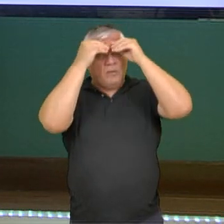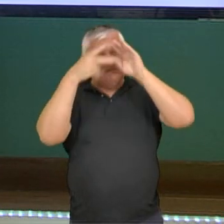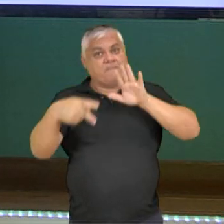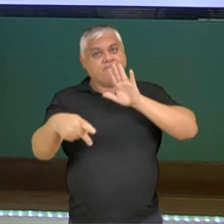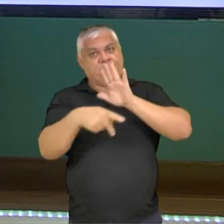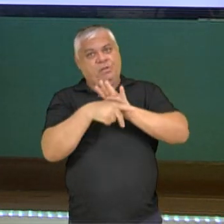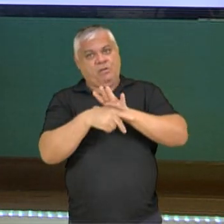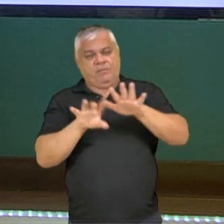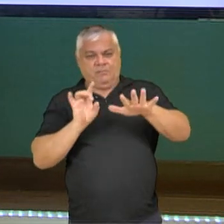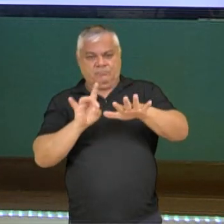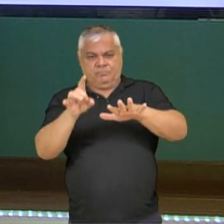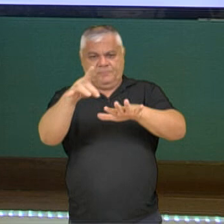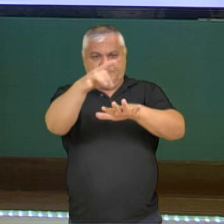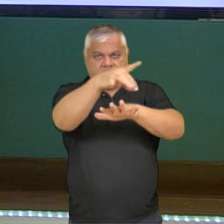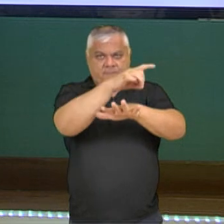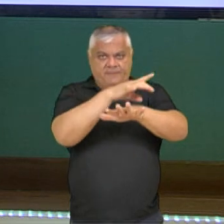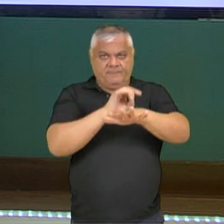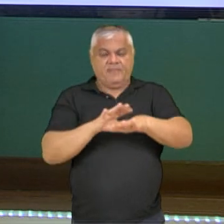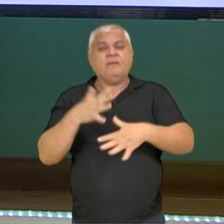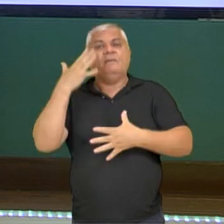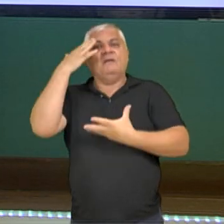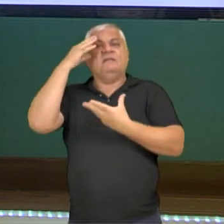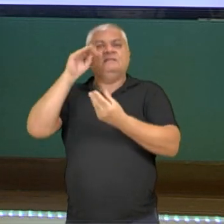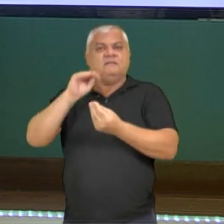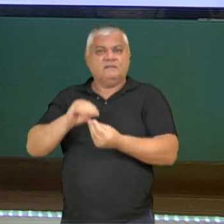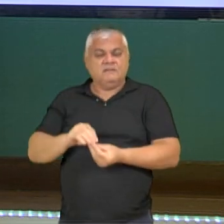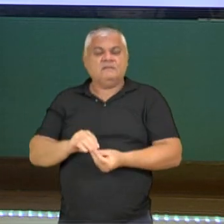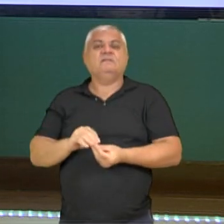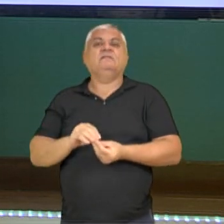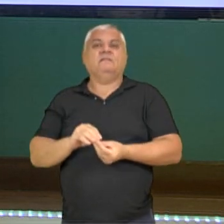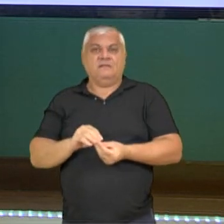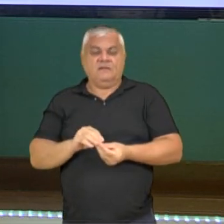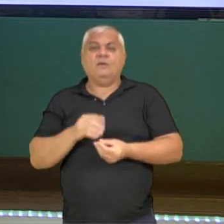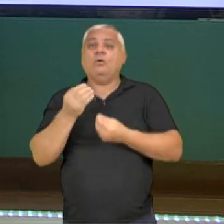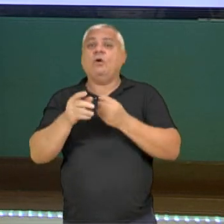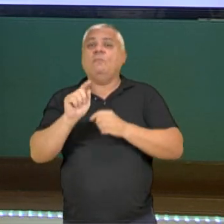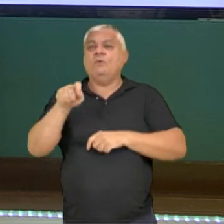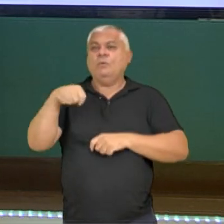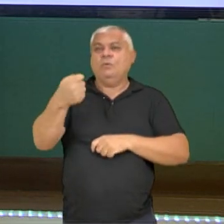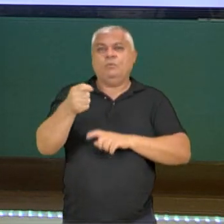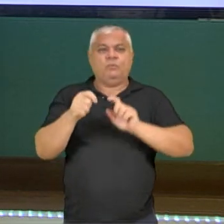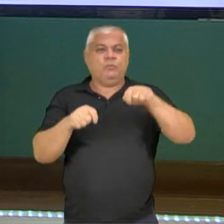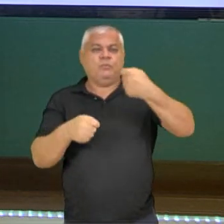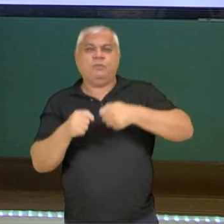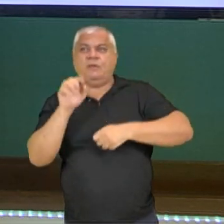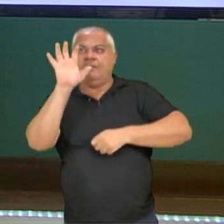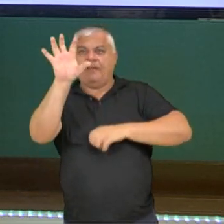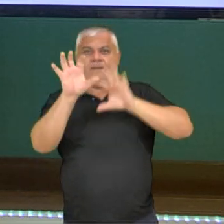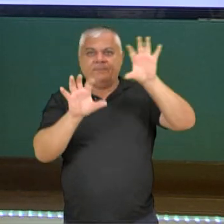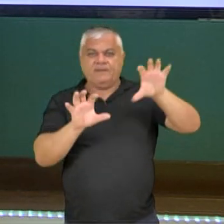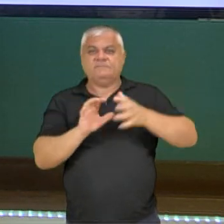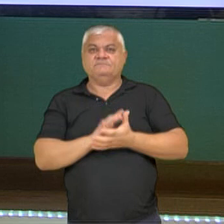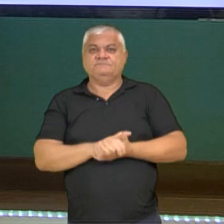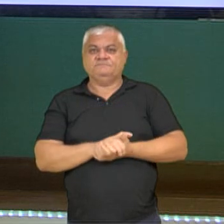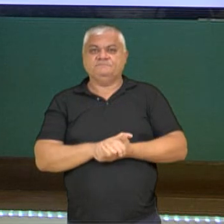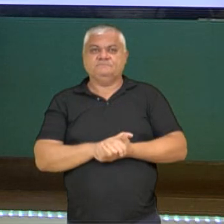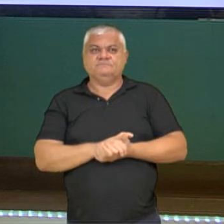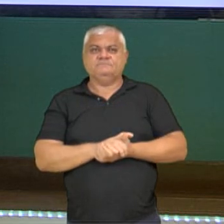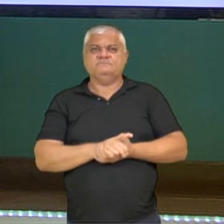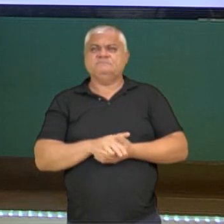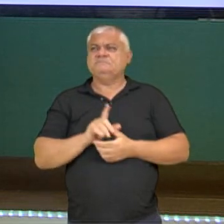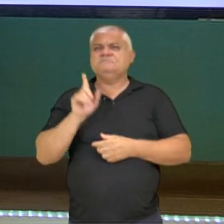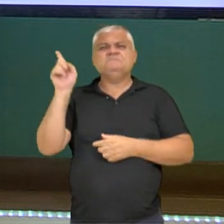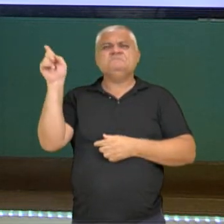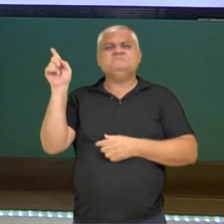nós entendermos, compreendermos essas simbologias e essas linguagens. Professor, o que é isso